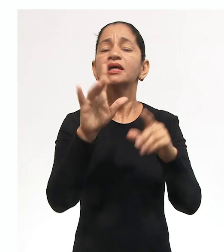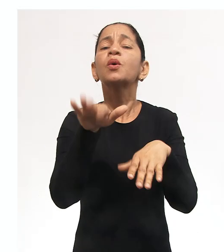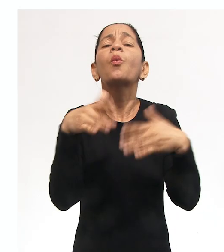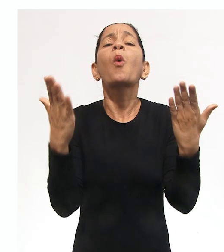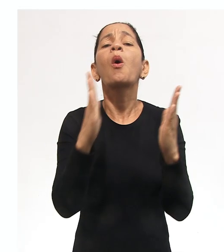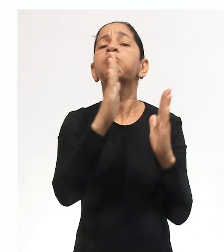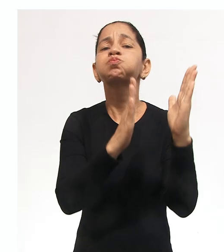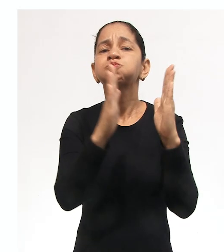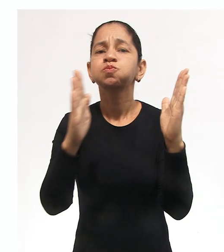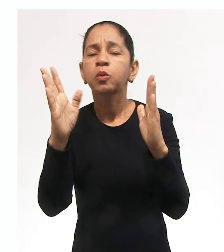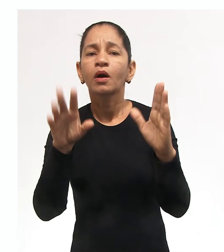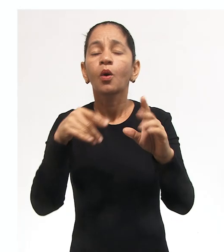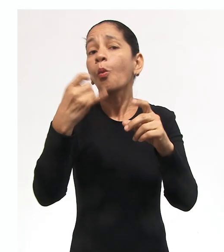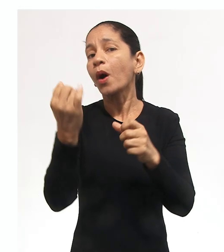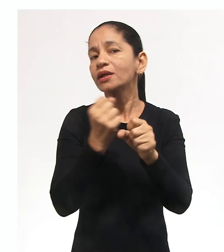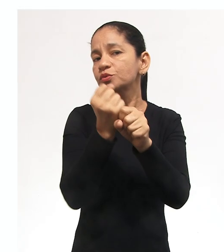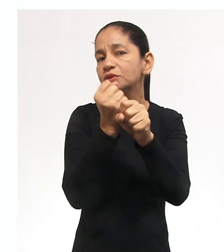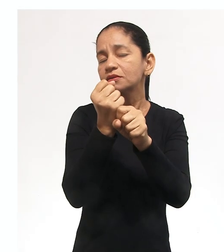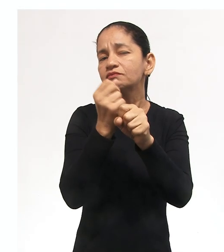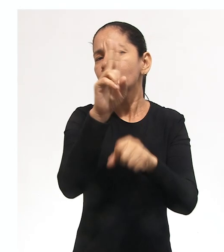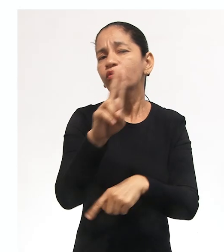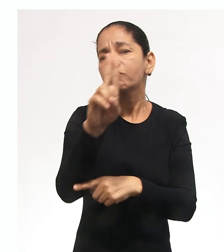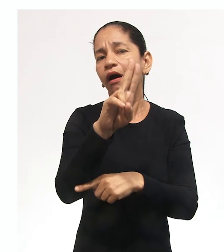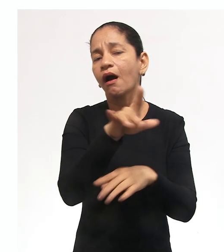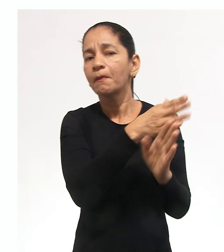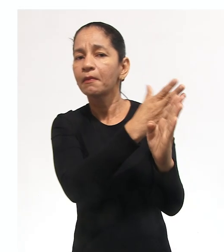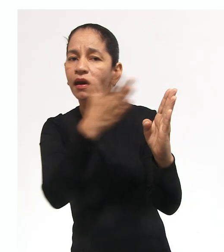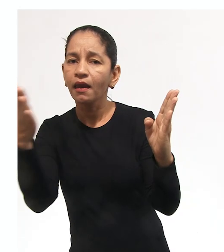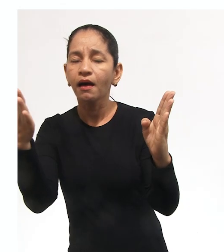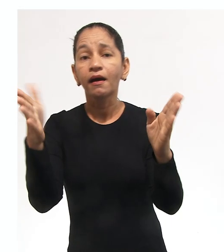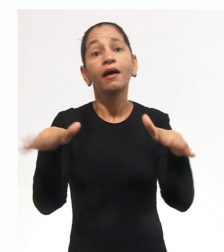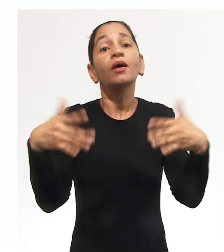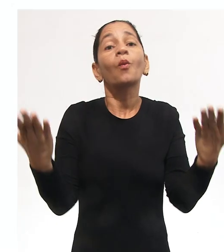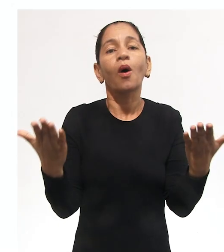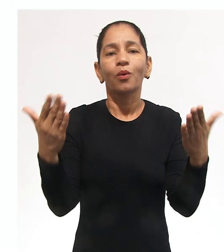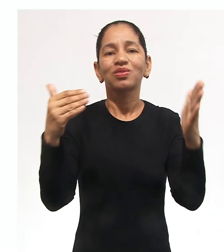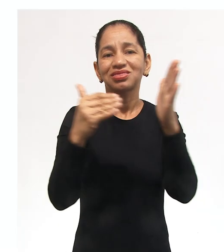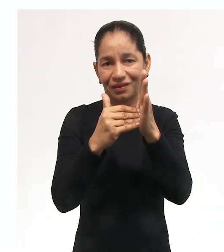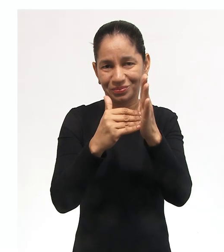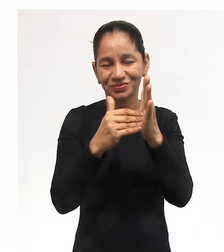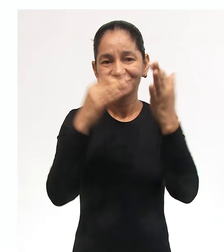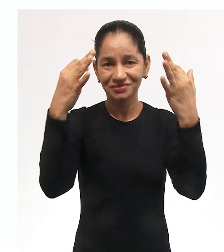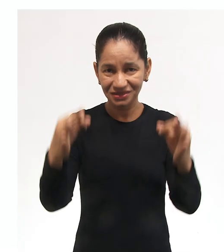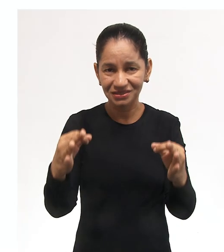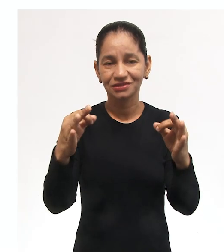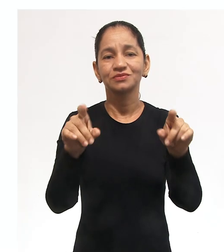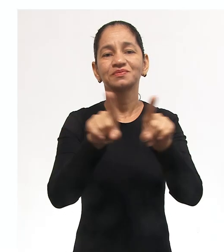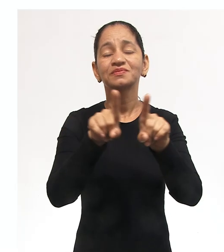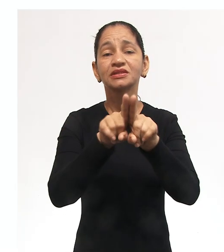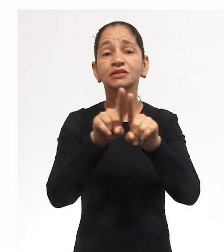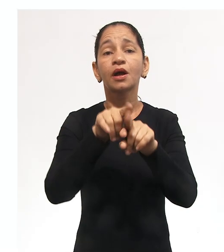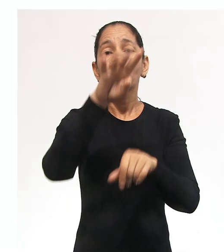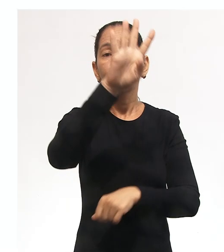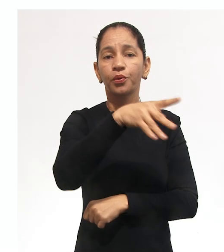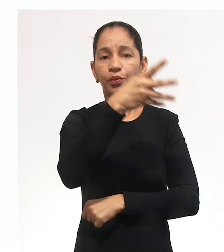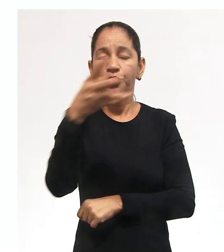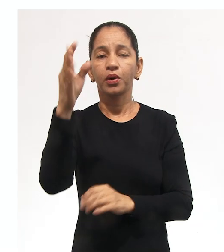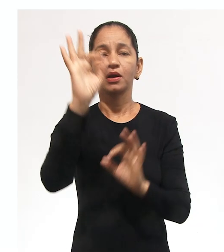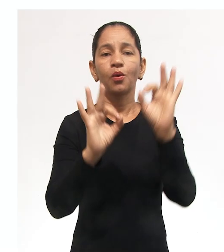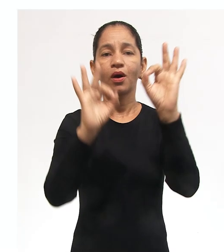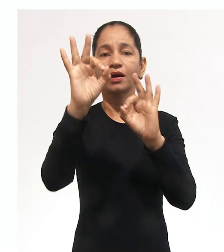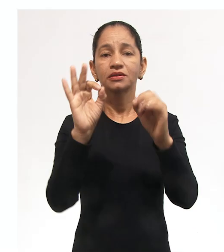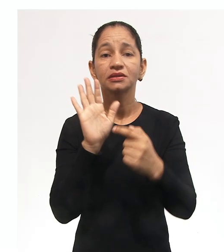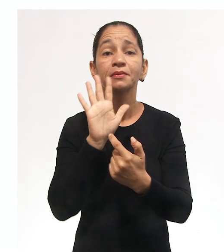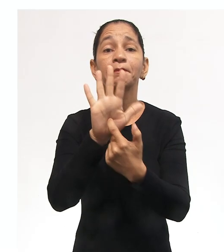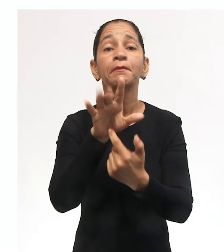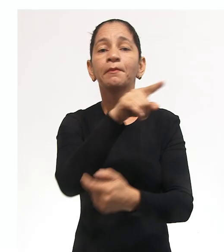em que período? Né? A coleta de dados, ela vai acontecer em que período, certo? Então, o cronograma, ele traz essa